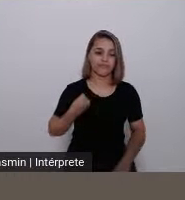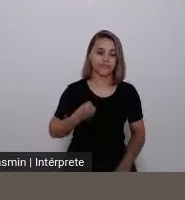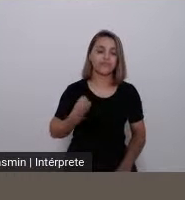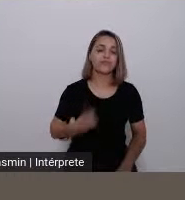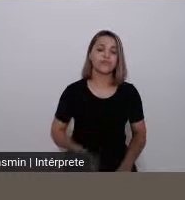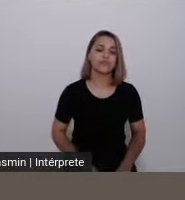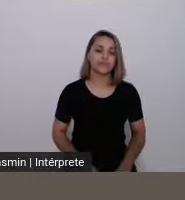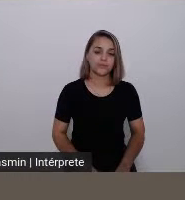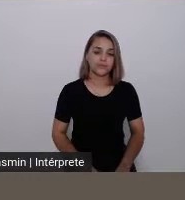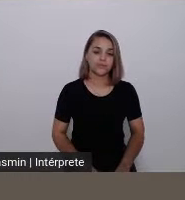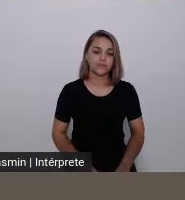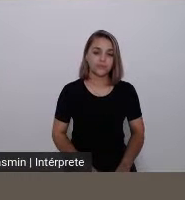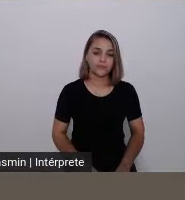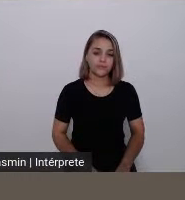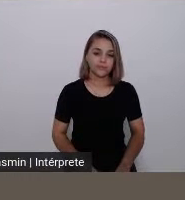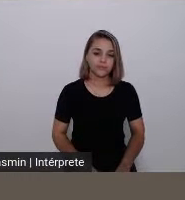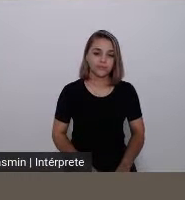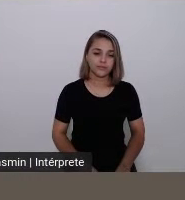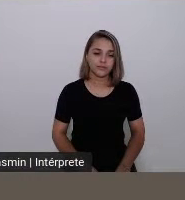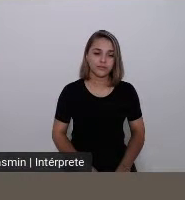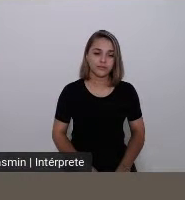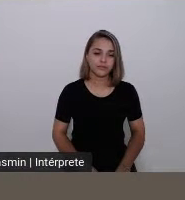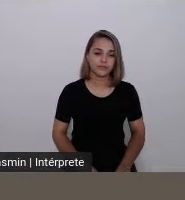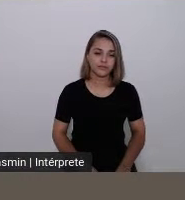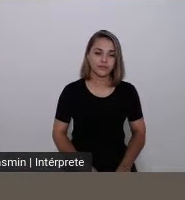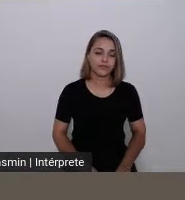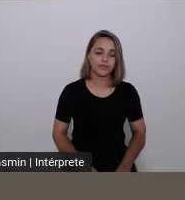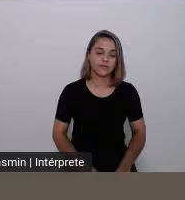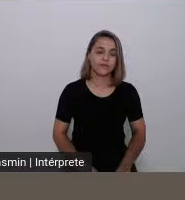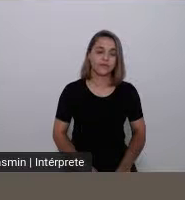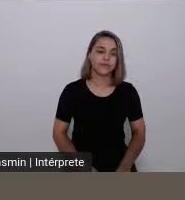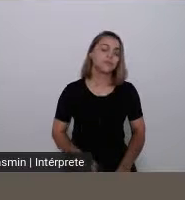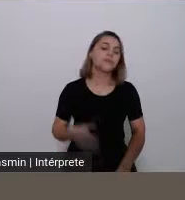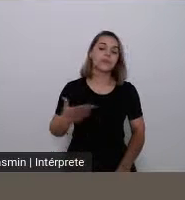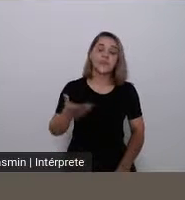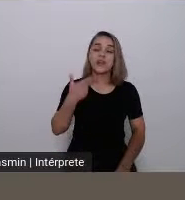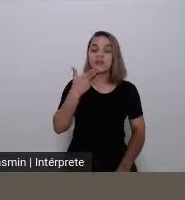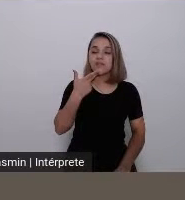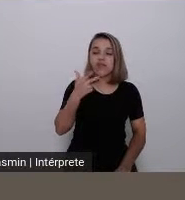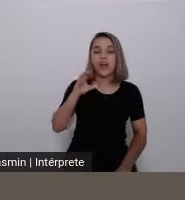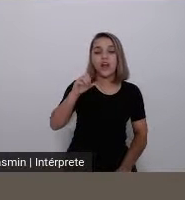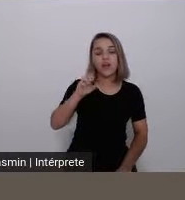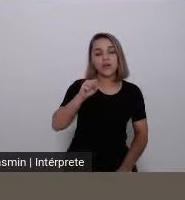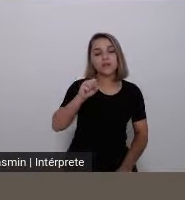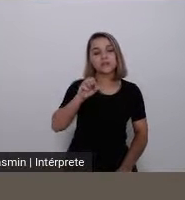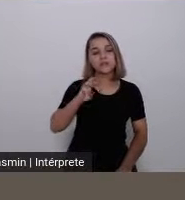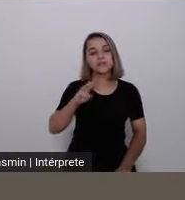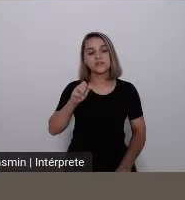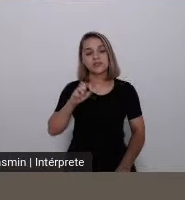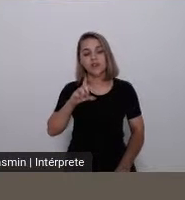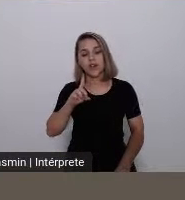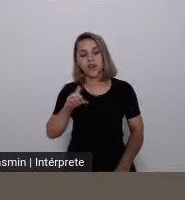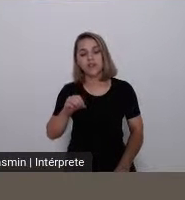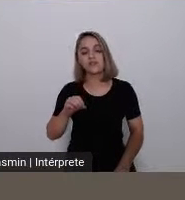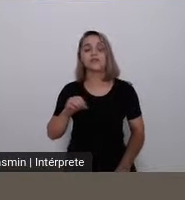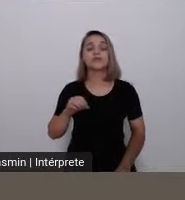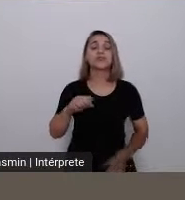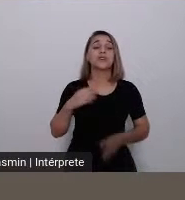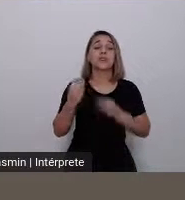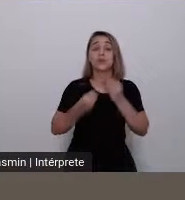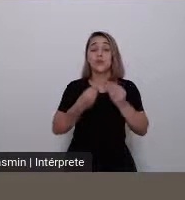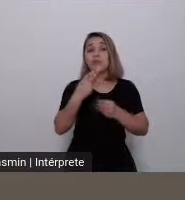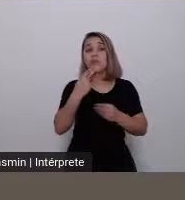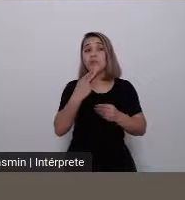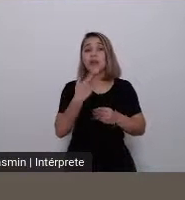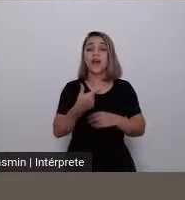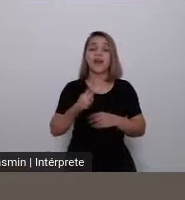gente vê nesse Oswald, que está escrevendo às vésperas da Semana de Arte Moderna, é uma atitude que eu